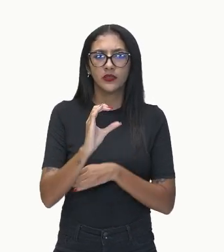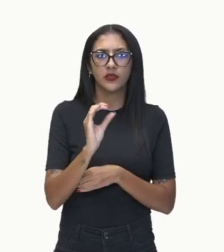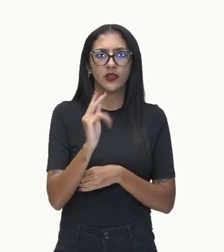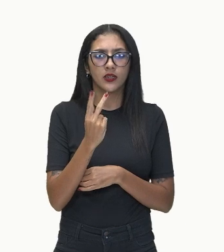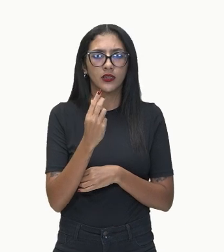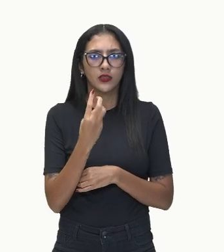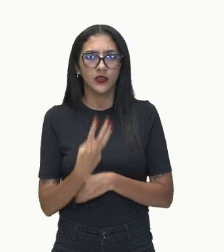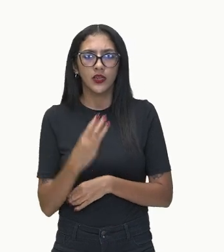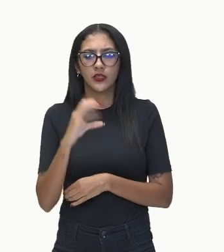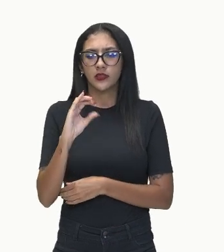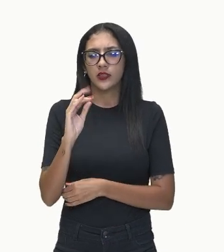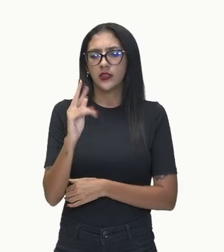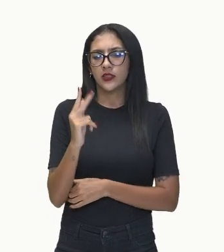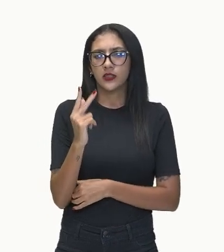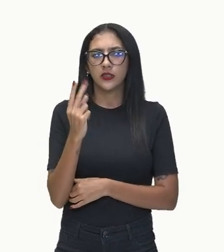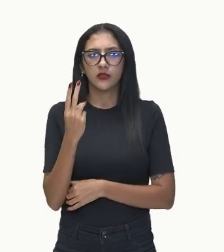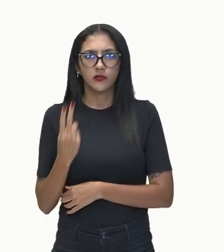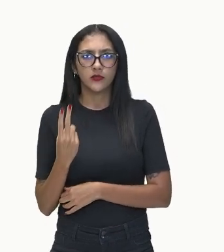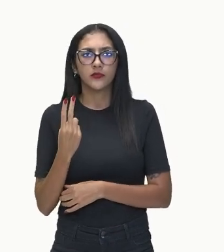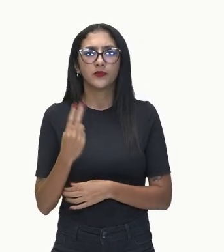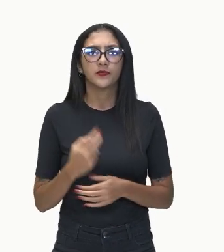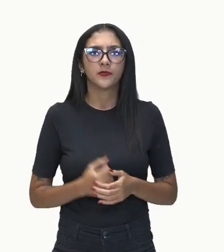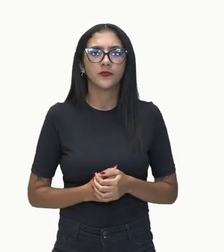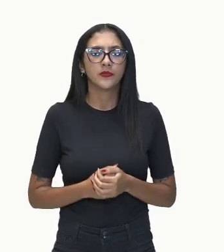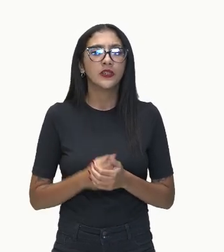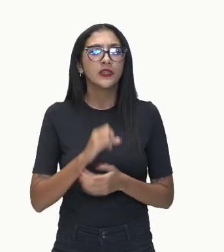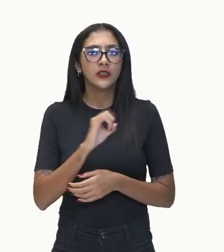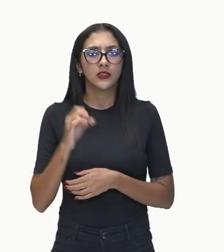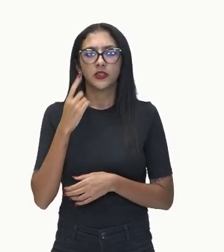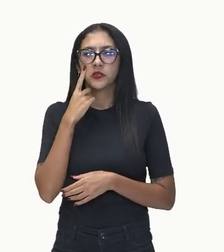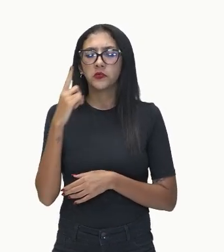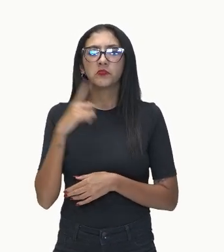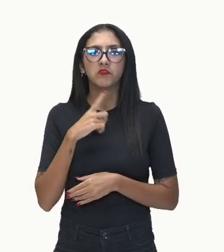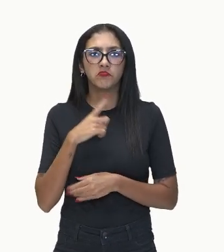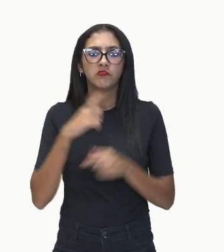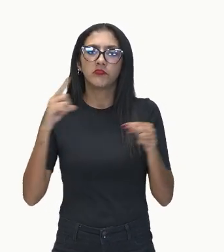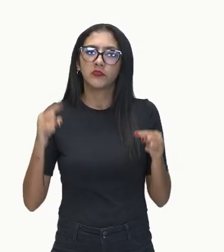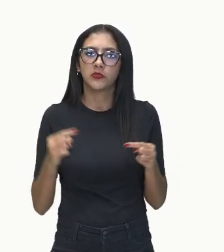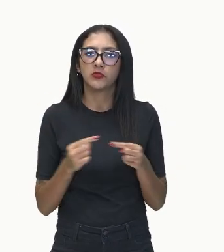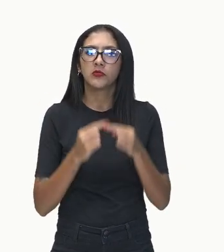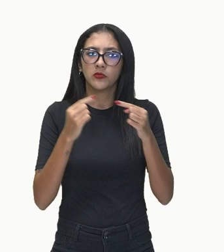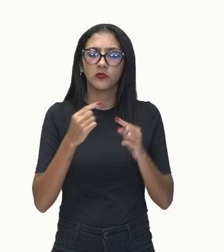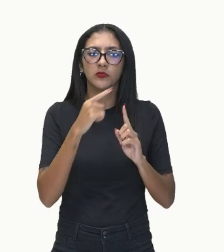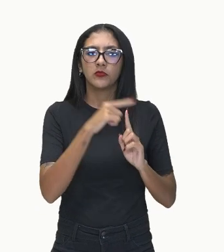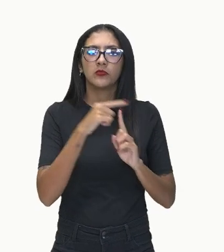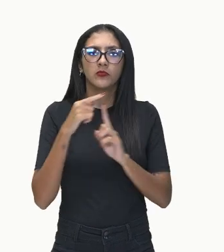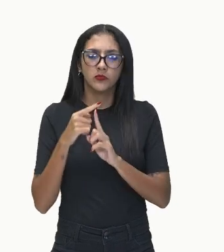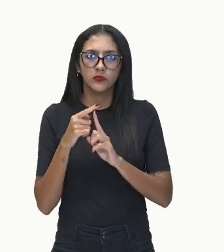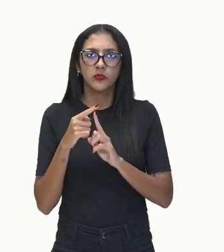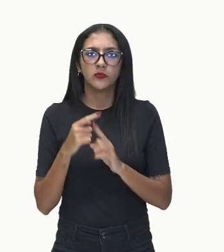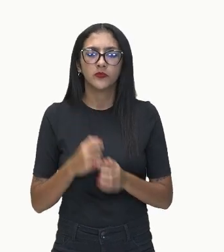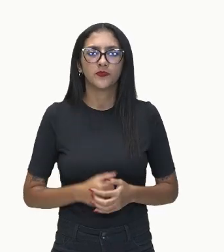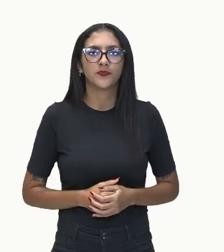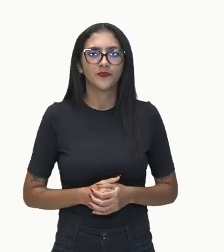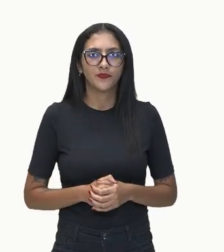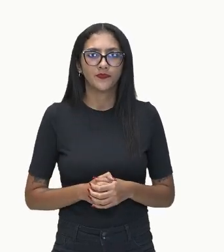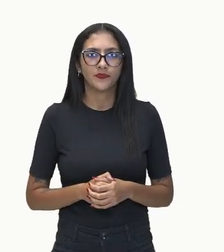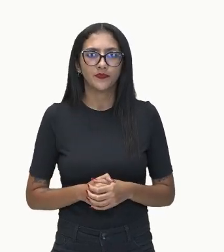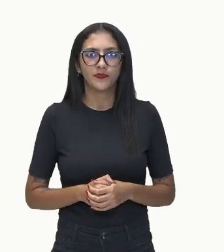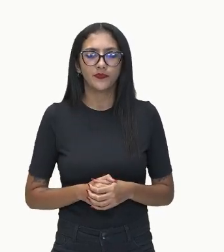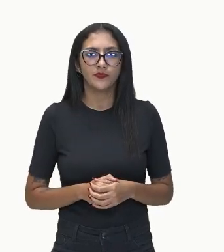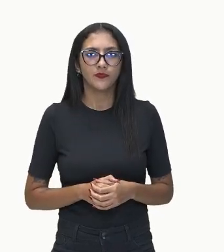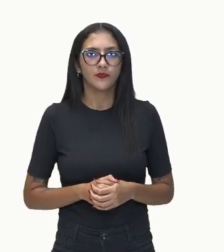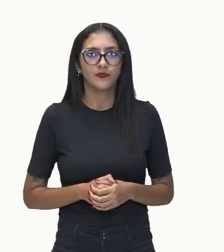são diferentes. Se aparece isso aqui, quer dizer que vai acontecer a isomeria óptica.